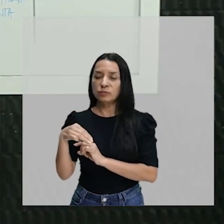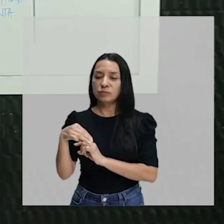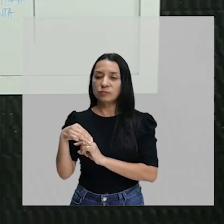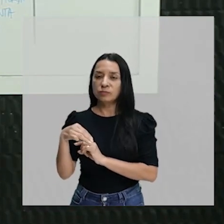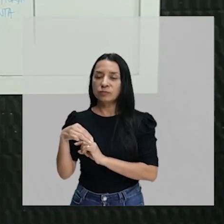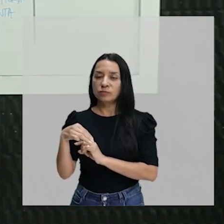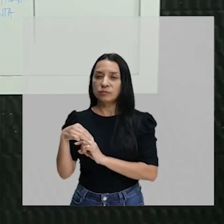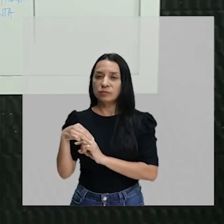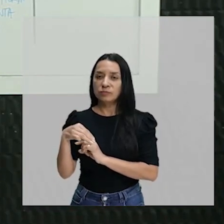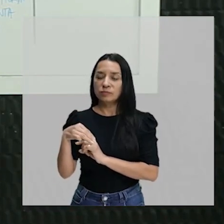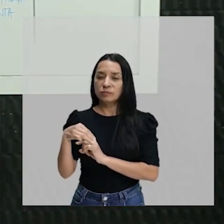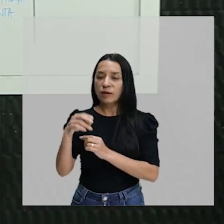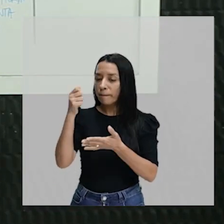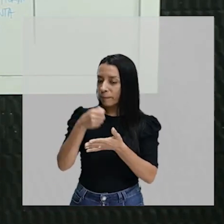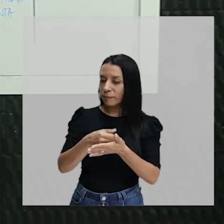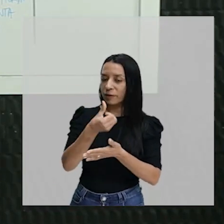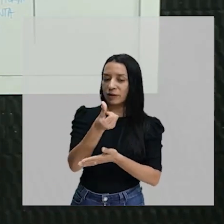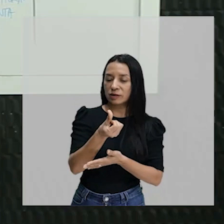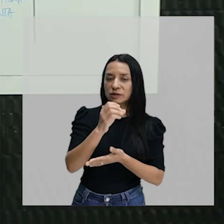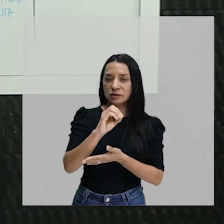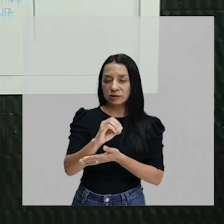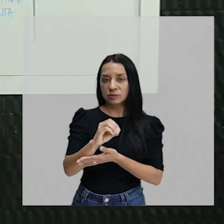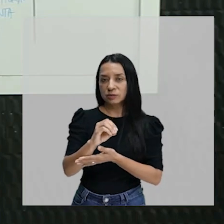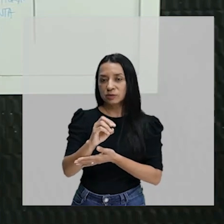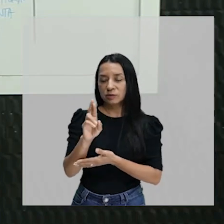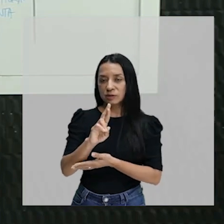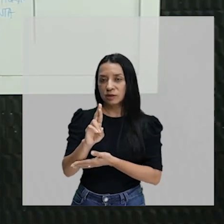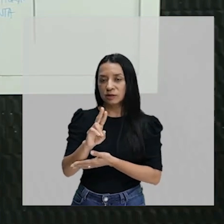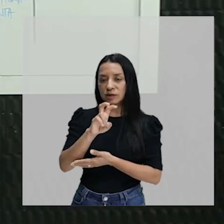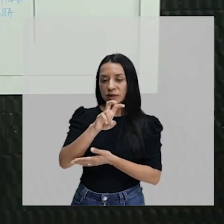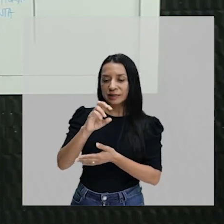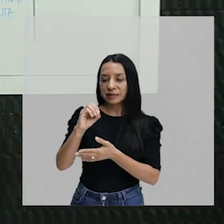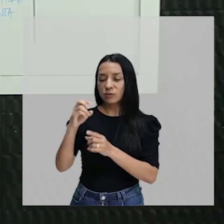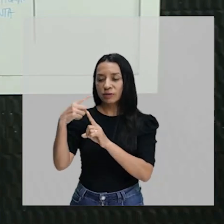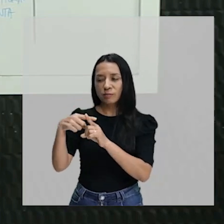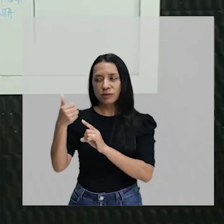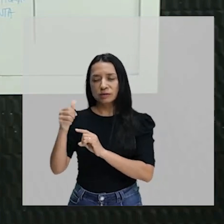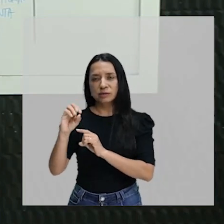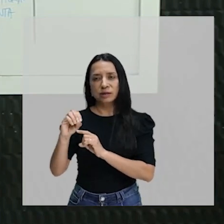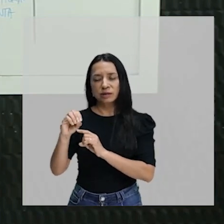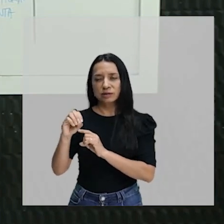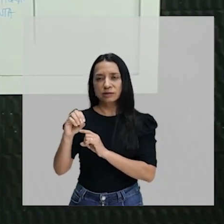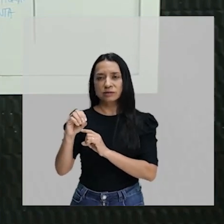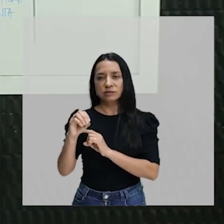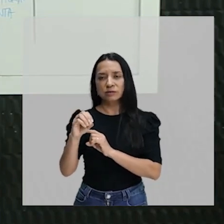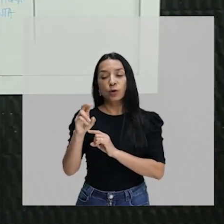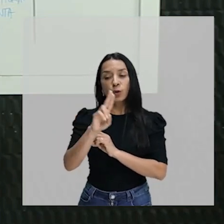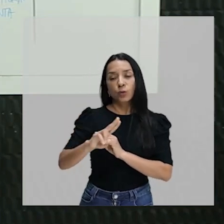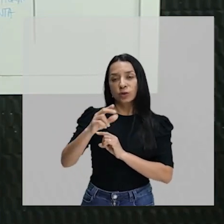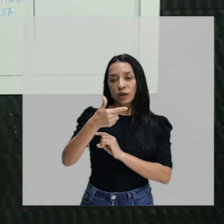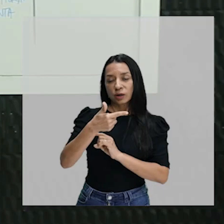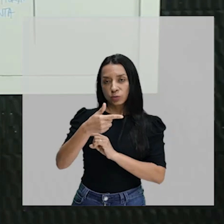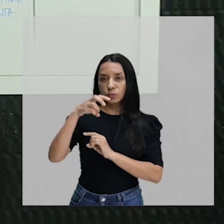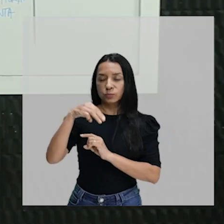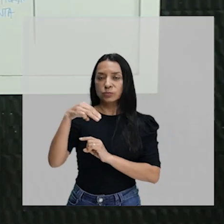assim você vai pagar 60 reais para ficar 50 mais 10 Ah eu vou usar dois minutos se você usar